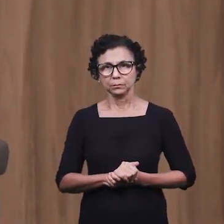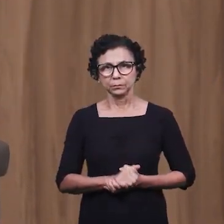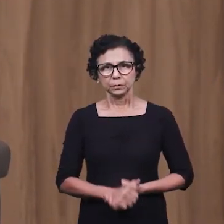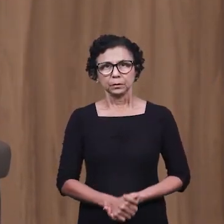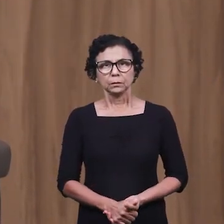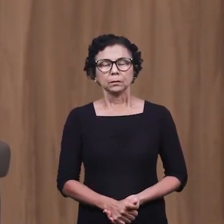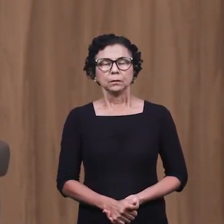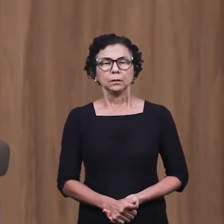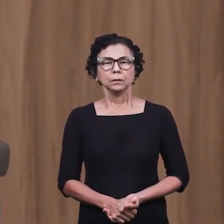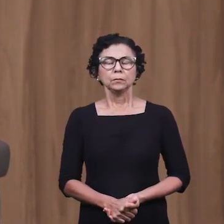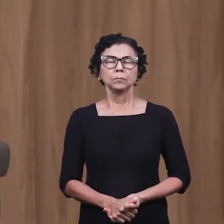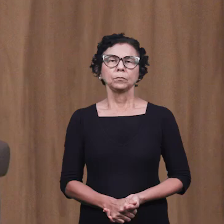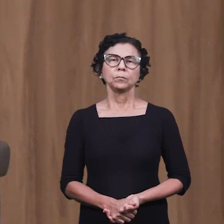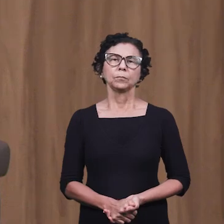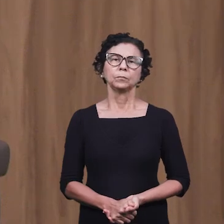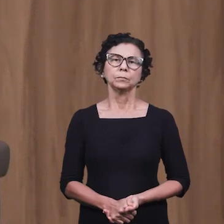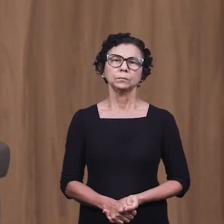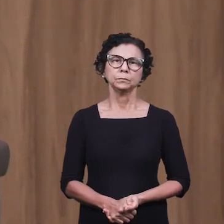para encerrar aqui,